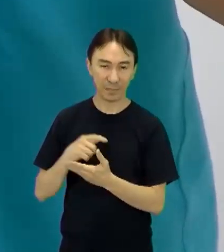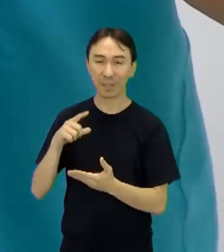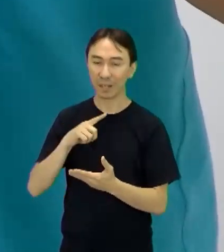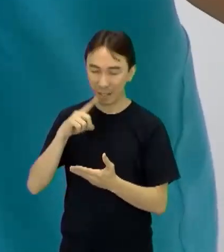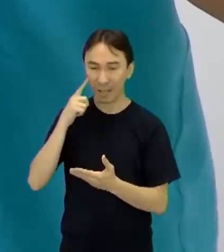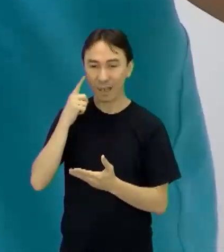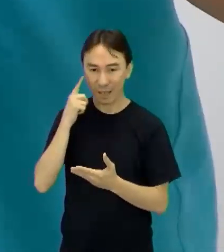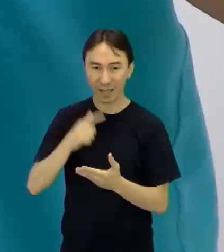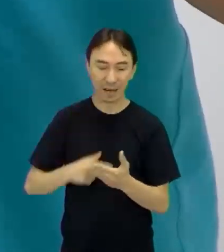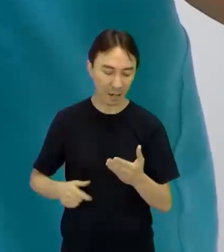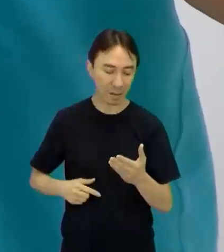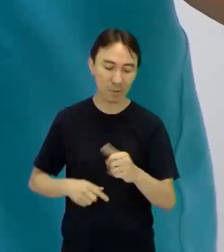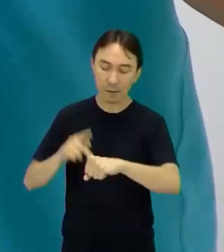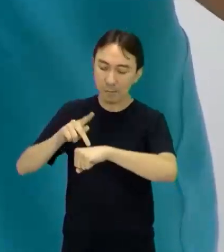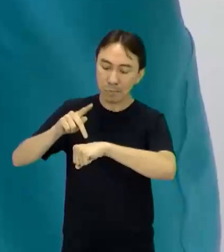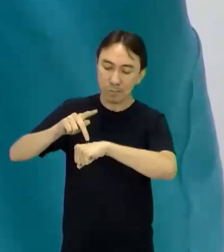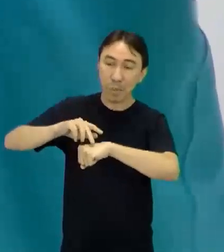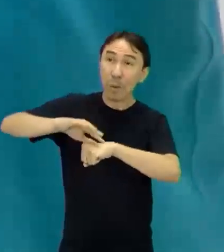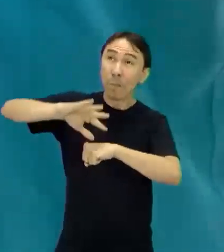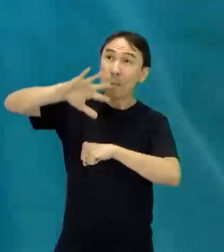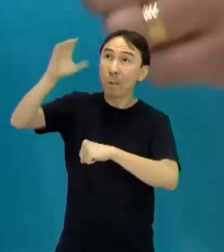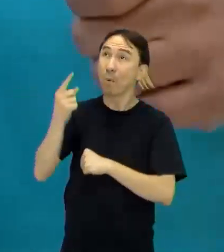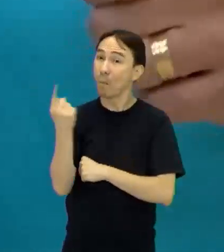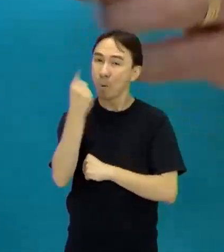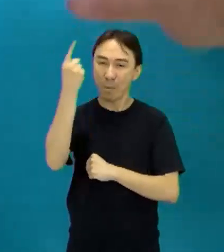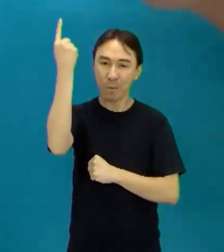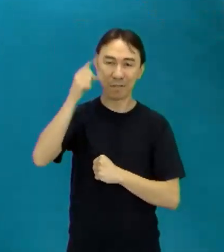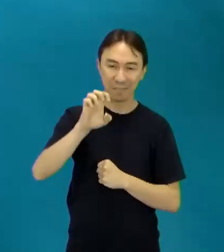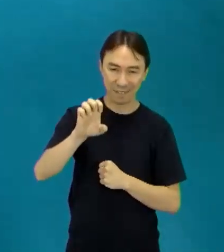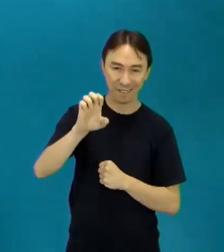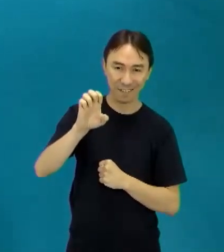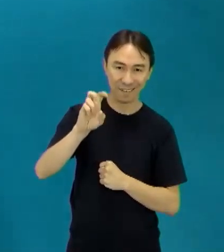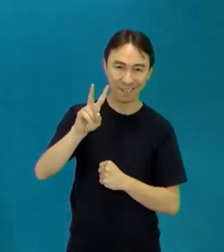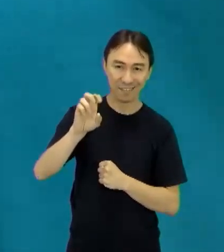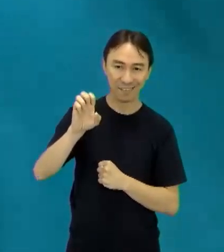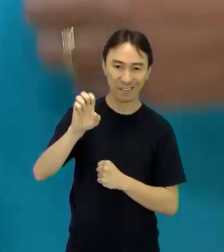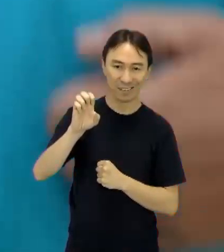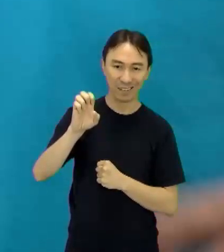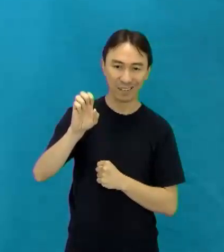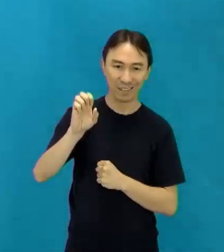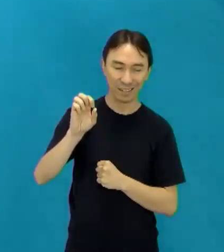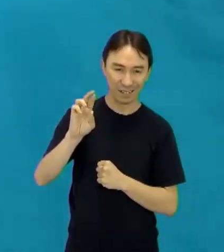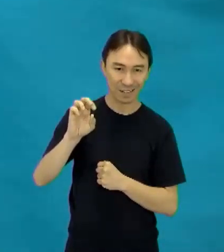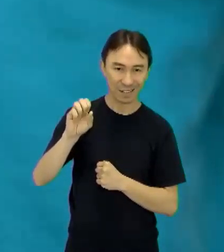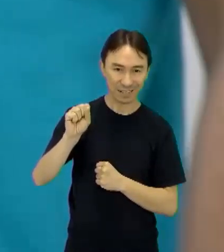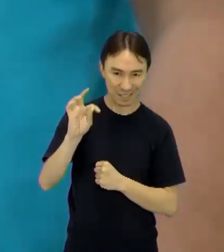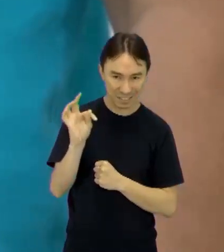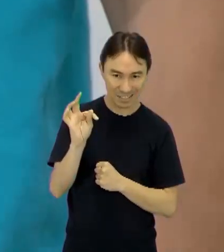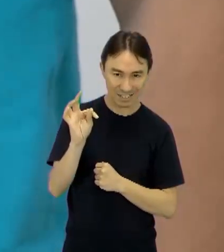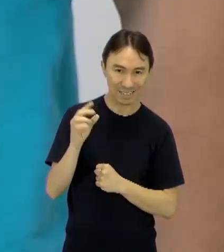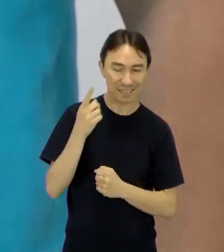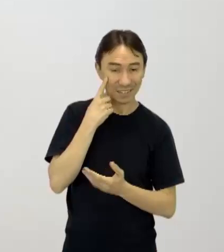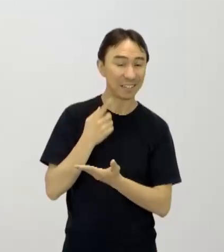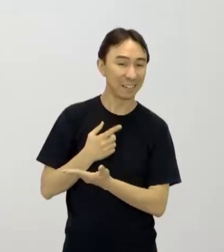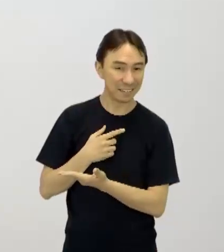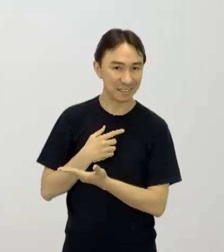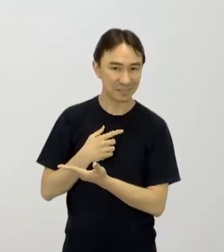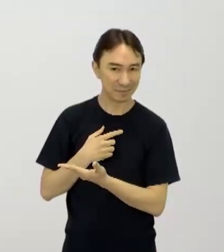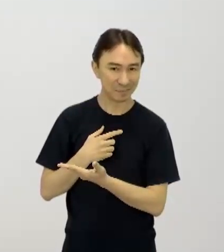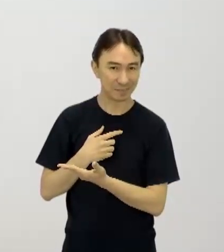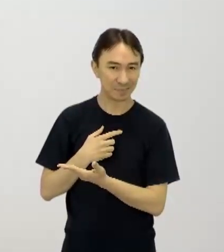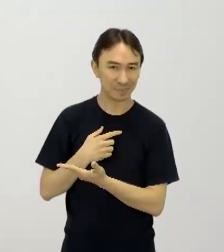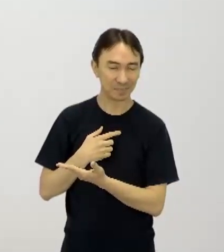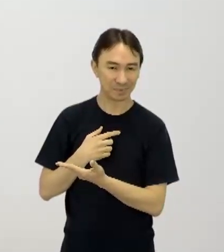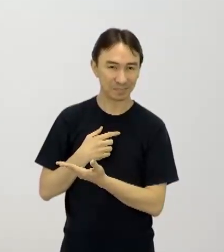ó, né? Que a gente tinha falado e já trouxe aí nas questões. Bem aqui nesse pontinho que está aparecendo aí em exclusividade para